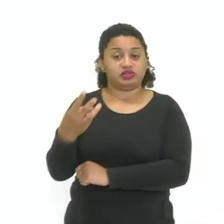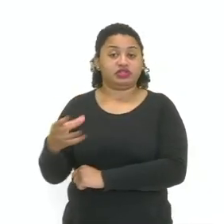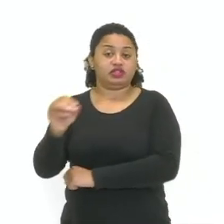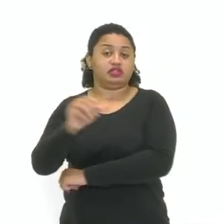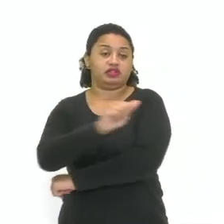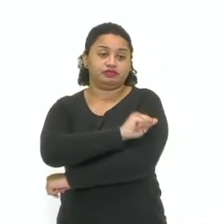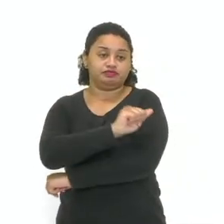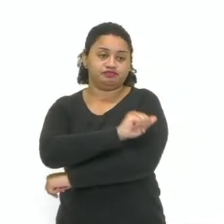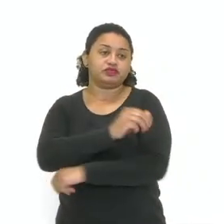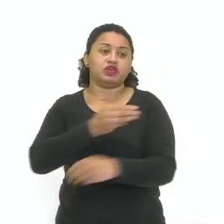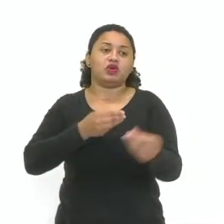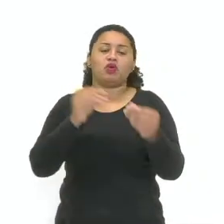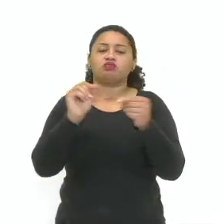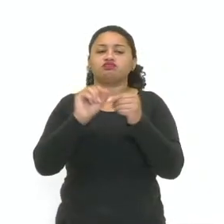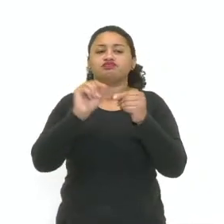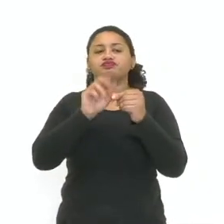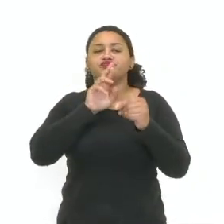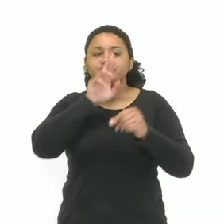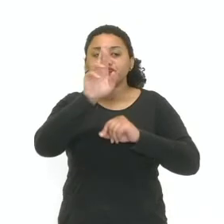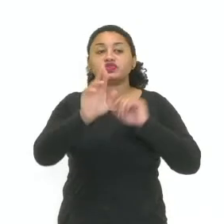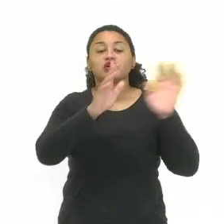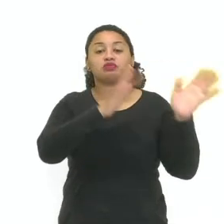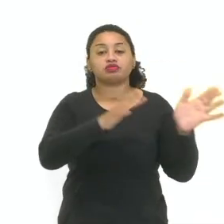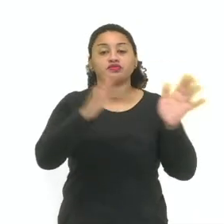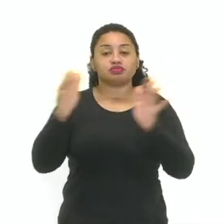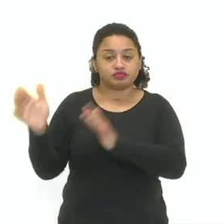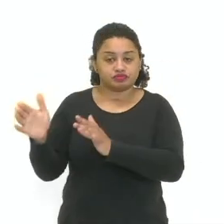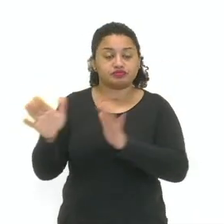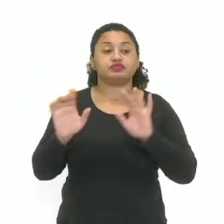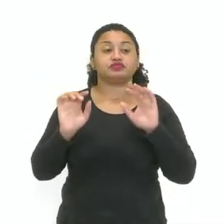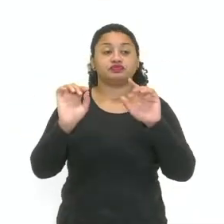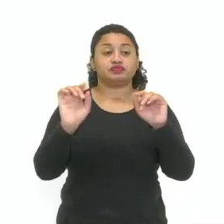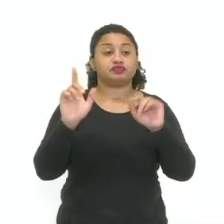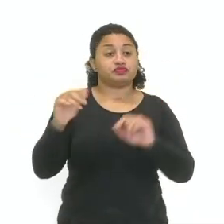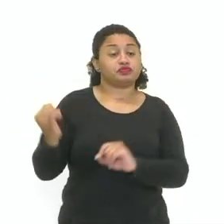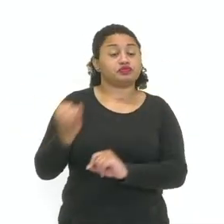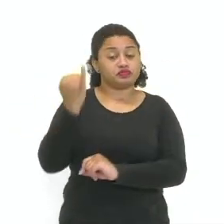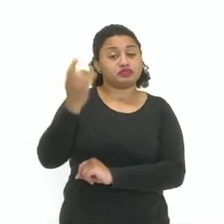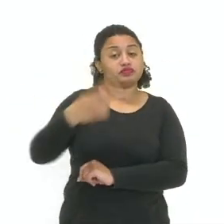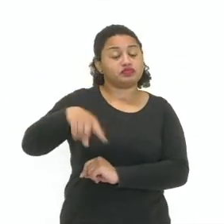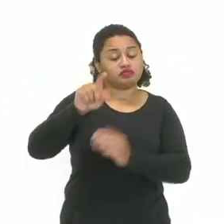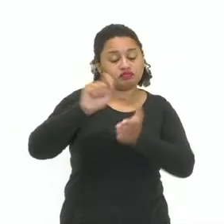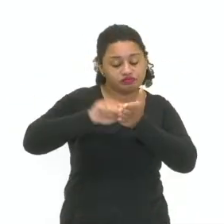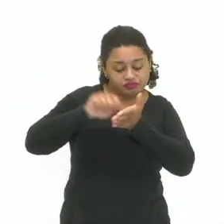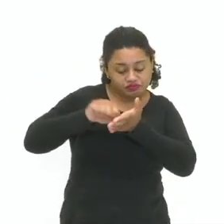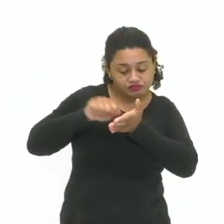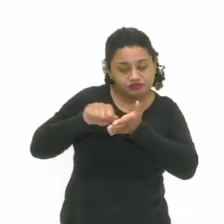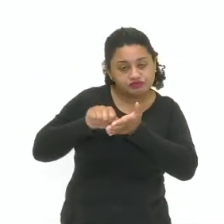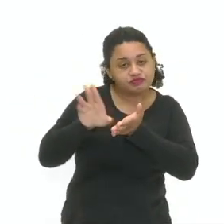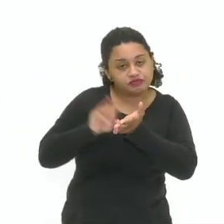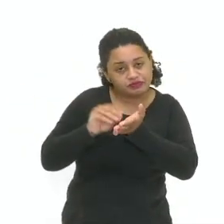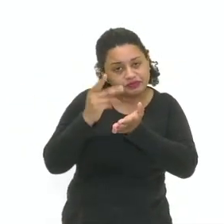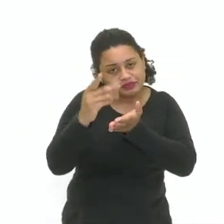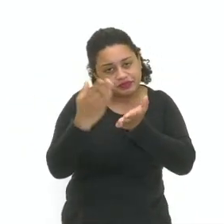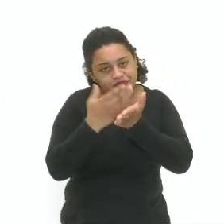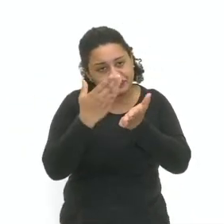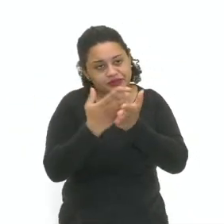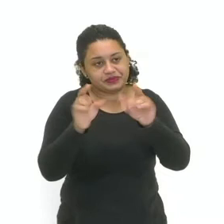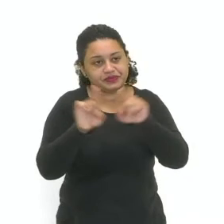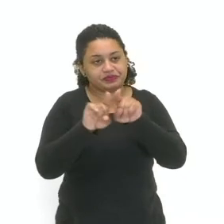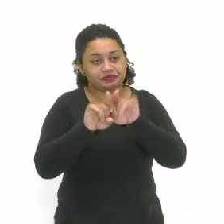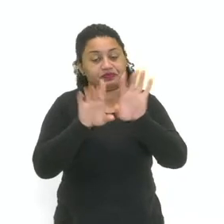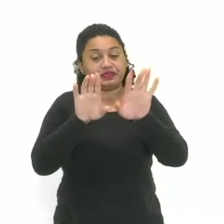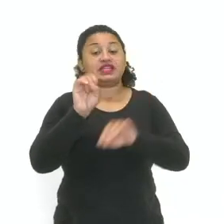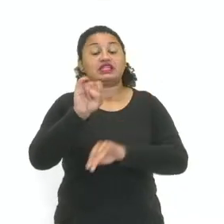vamos fazer essa resolução por partes, gente. E super importante que você anote aí no seu caderno. Se